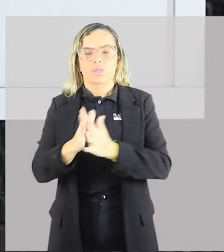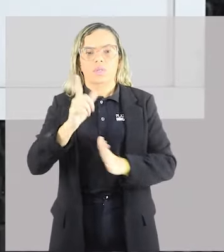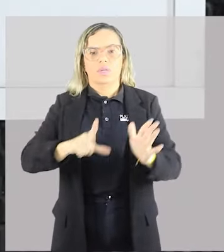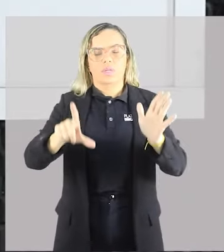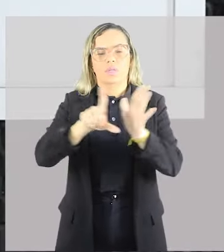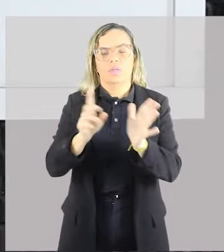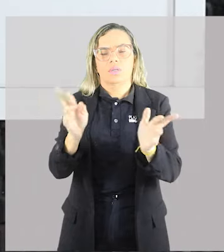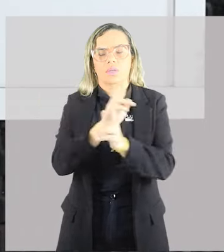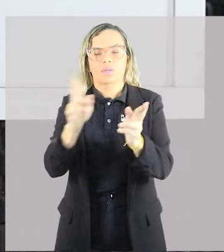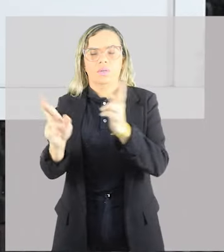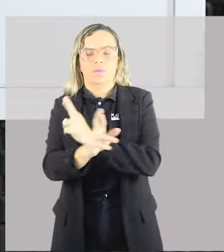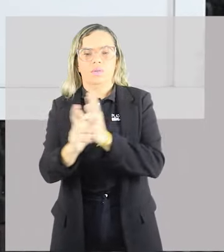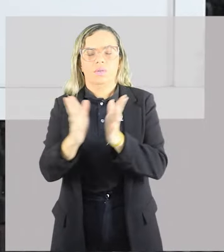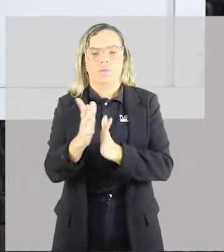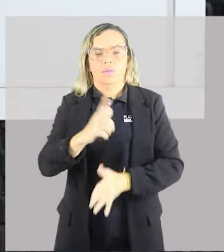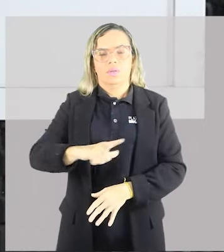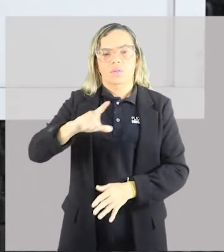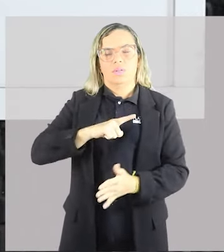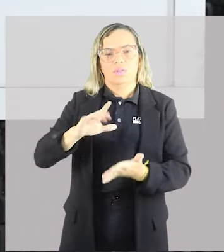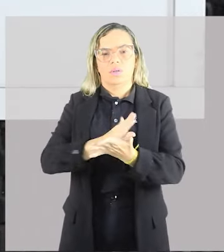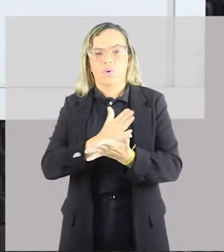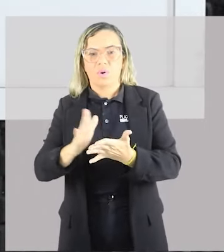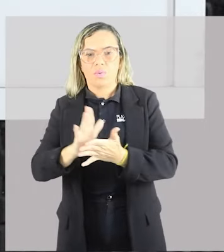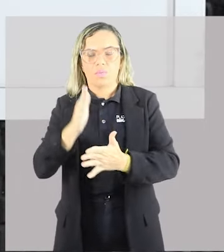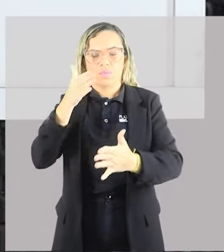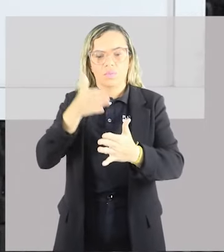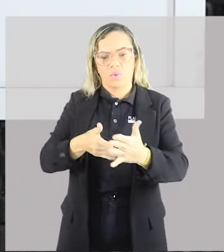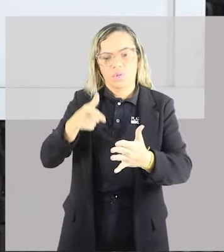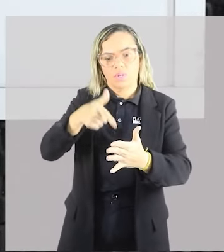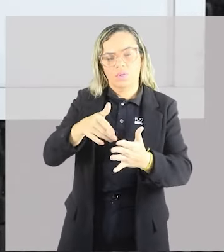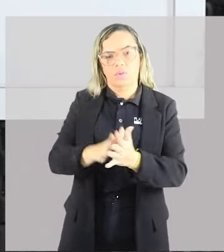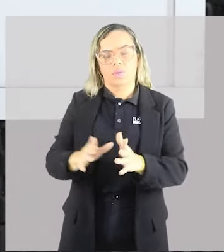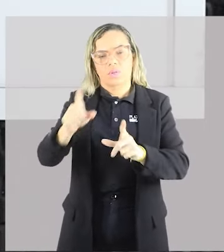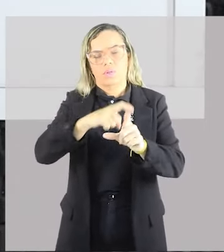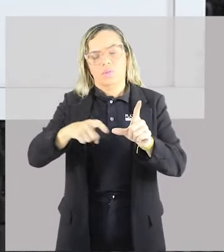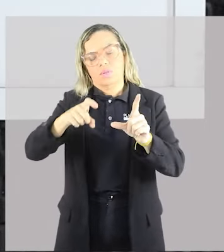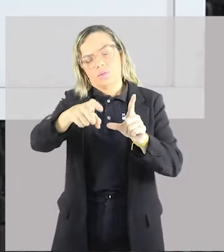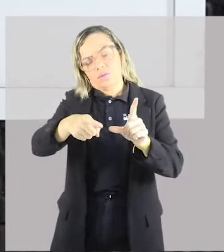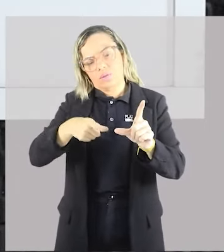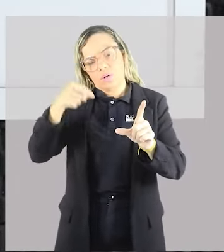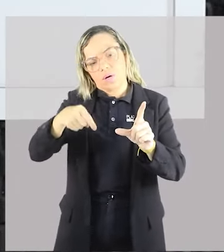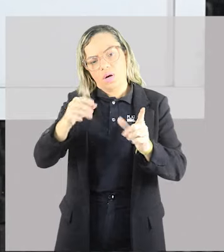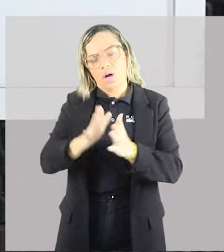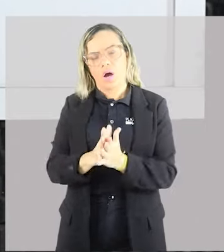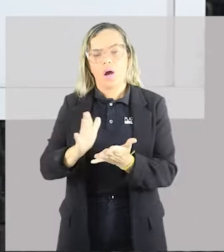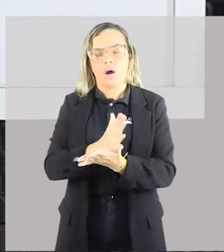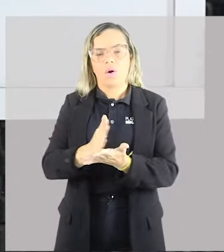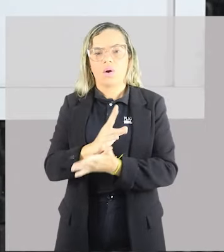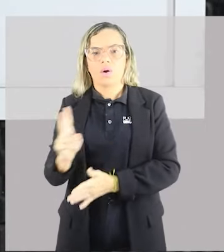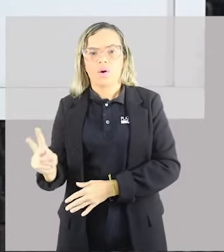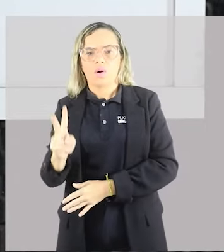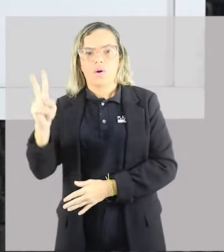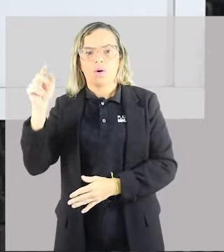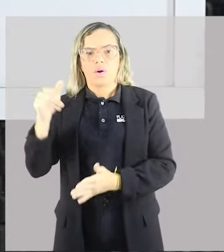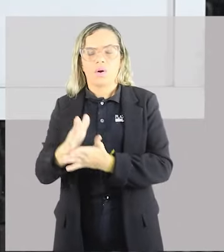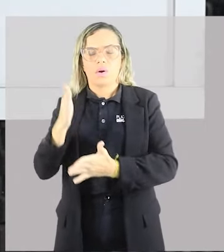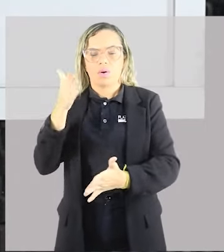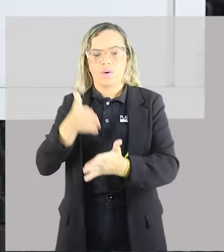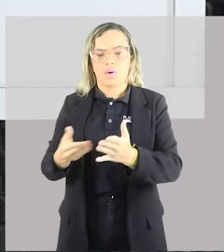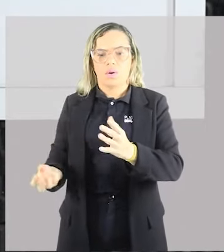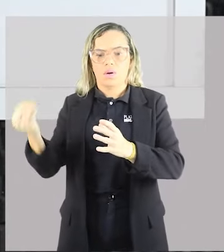associação ele possui alguma restrição para x algum valor que impede que esse elemento